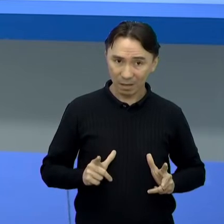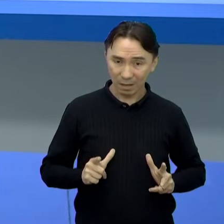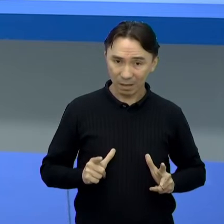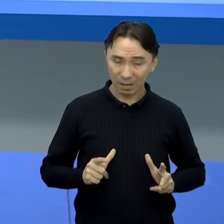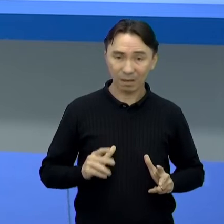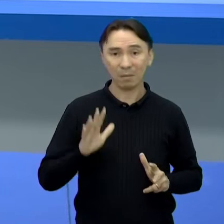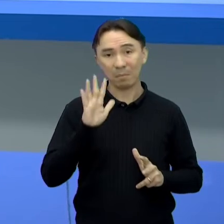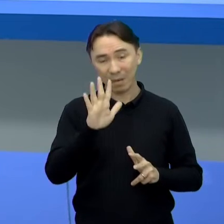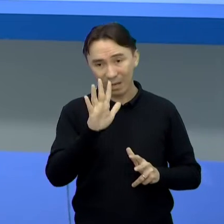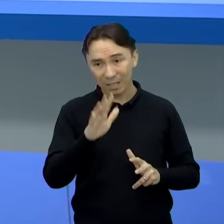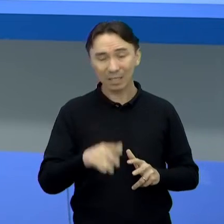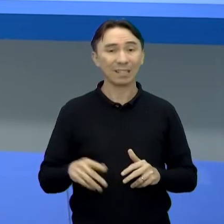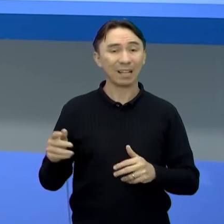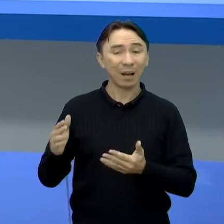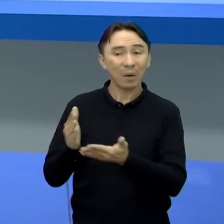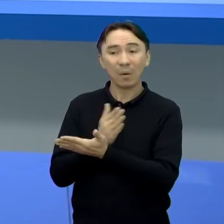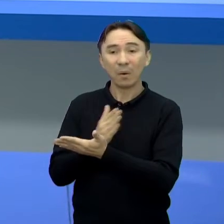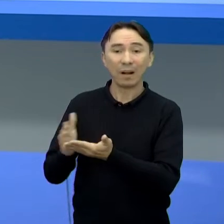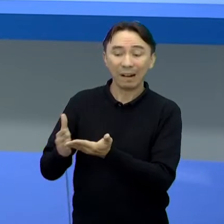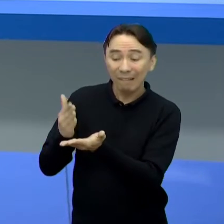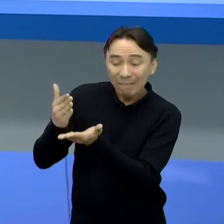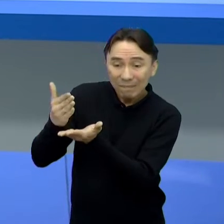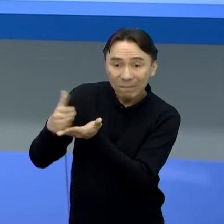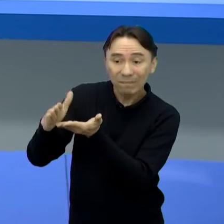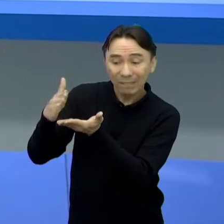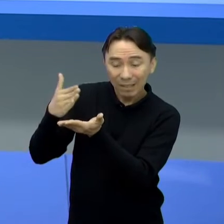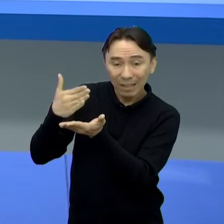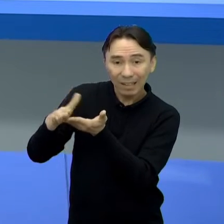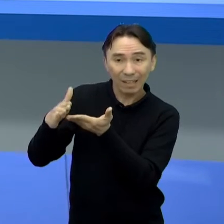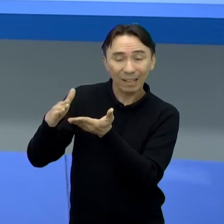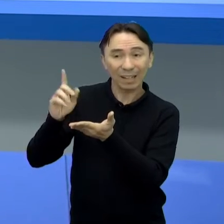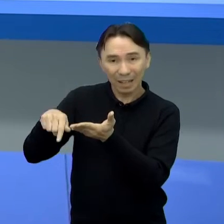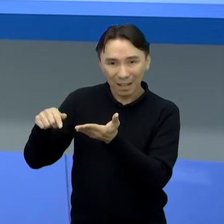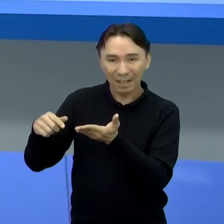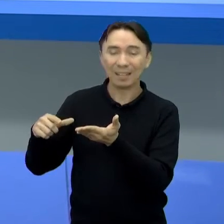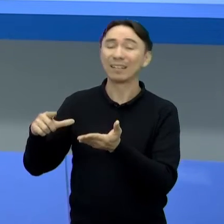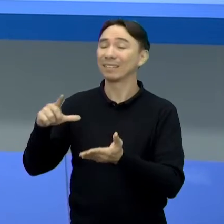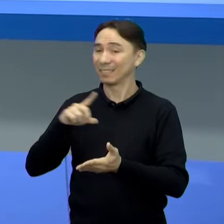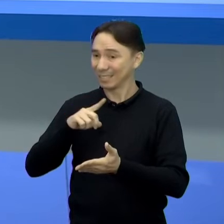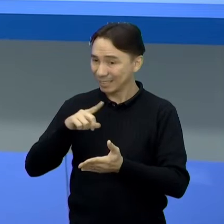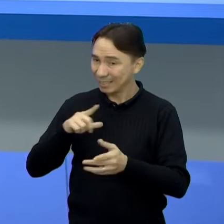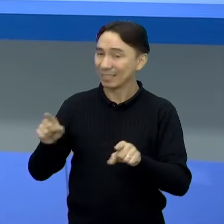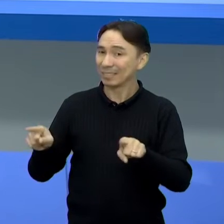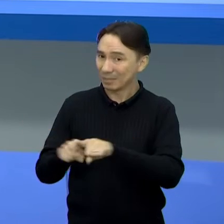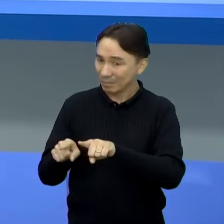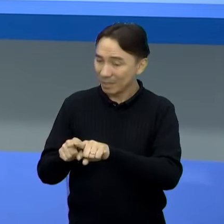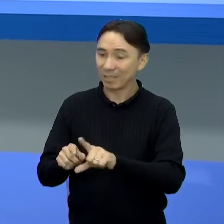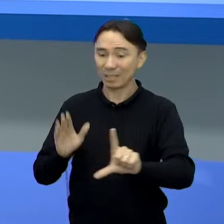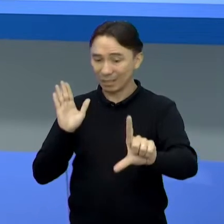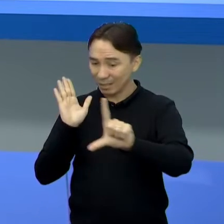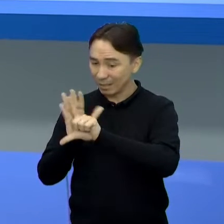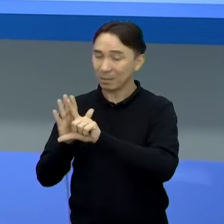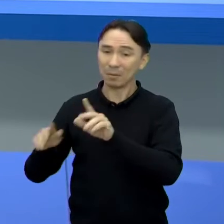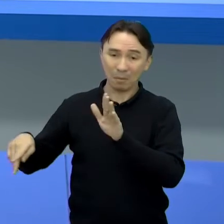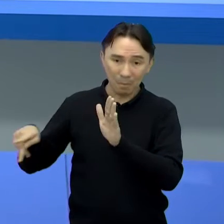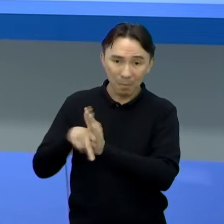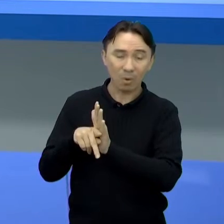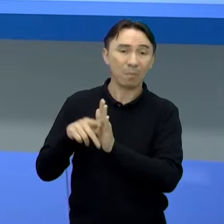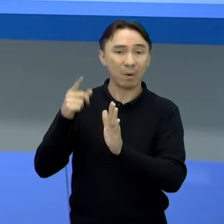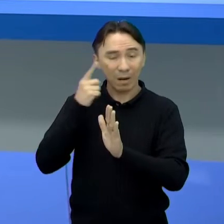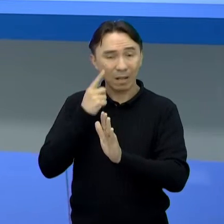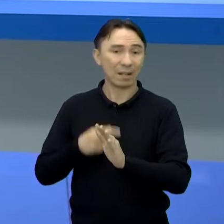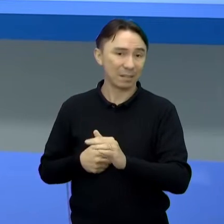forma adequada na própria usina e tem uma legislação específica para produtos radioativos. Assim como essas clínicas